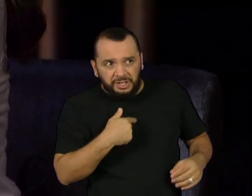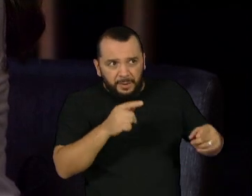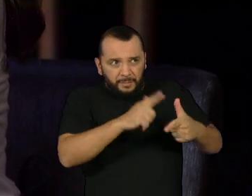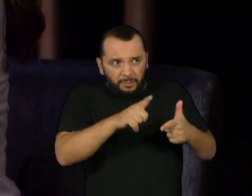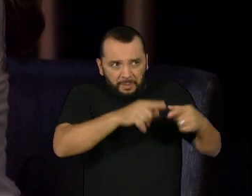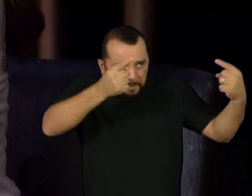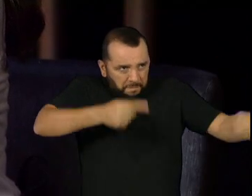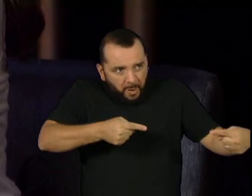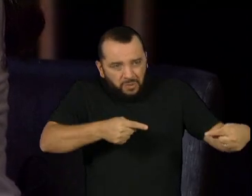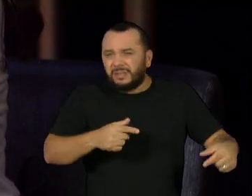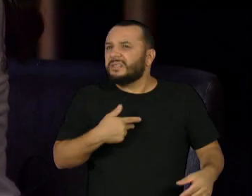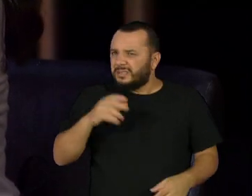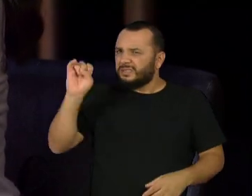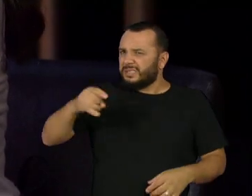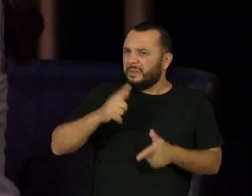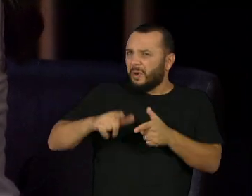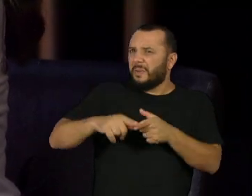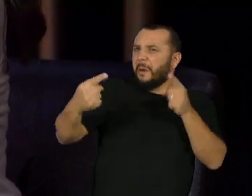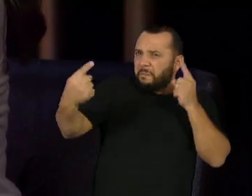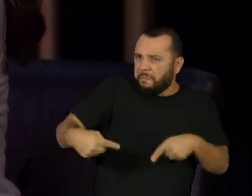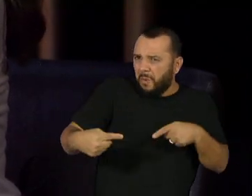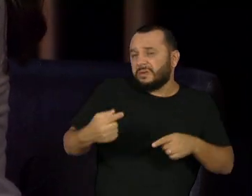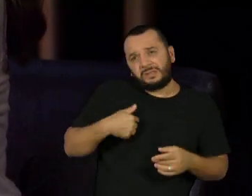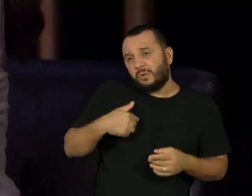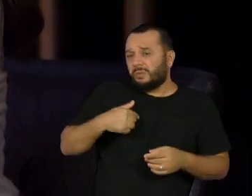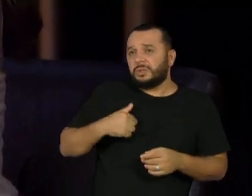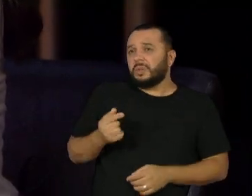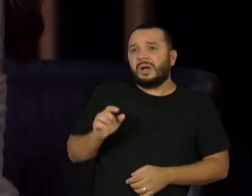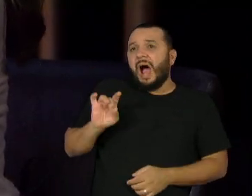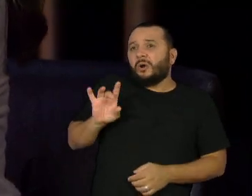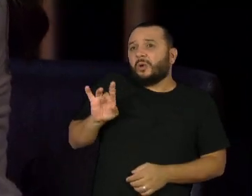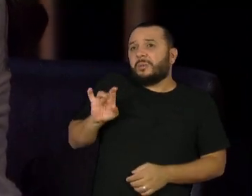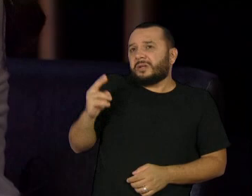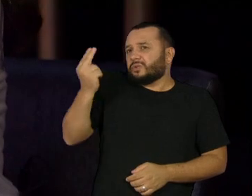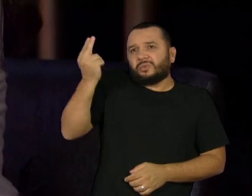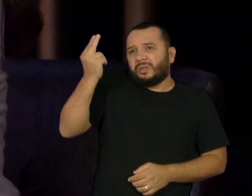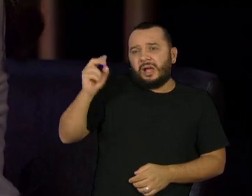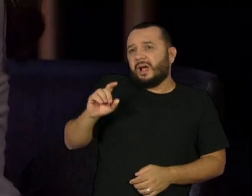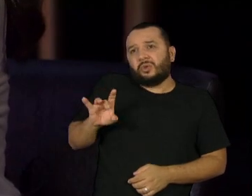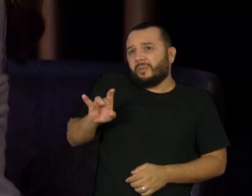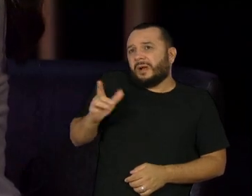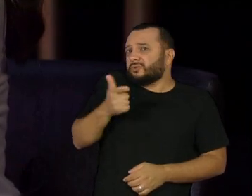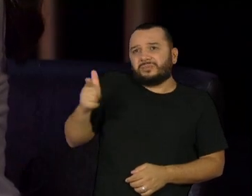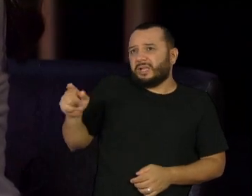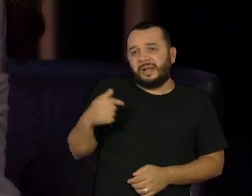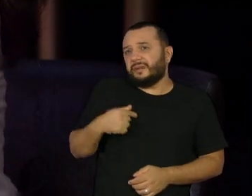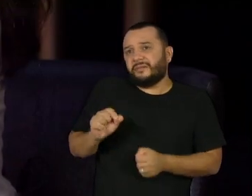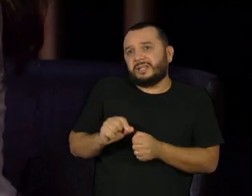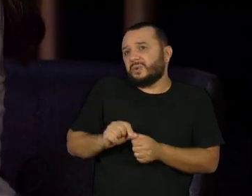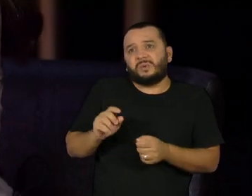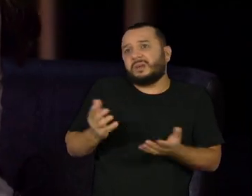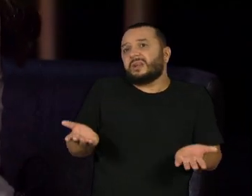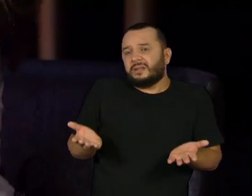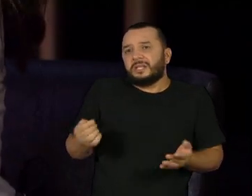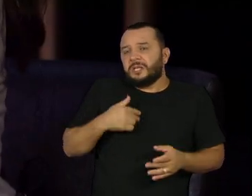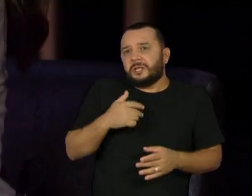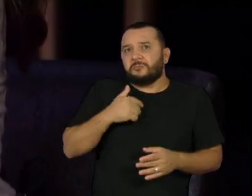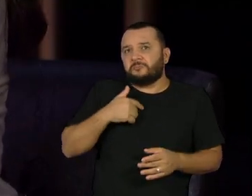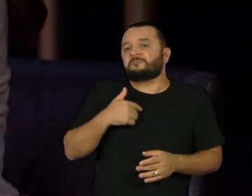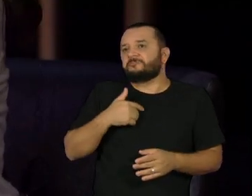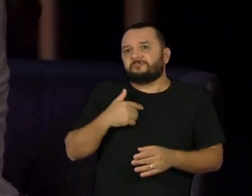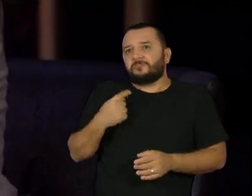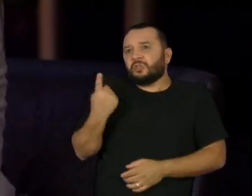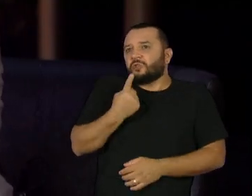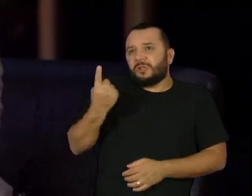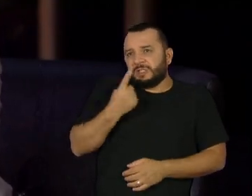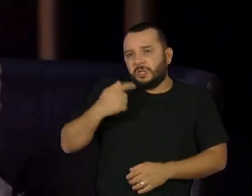acontecem. Então, bom, não haveria piloto automático, eu vou ter que chegar de algum jeito, então eu vou ficar na barra do leme. E eu normalmente não teria forças, eu não me acharia